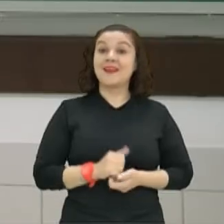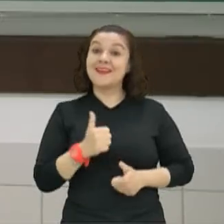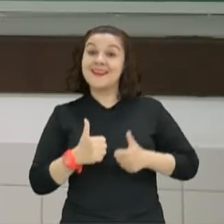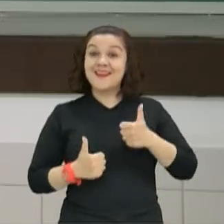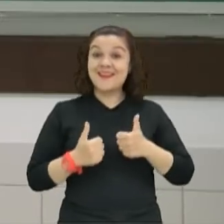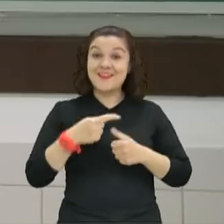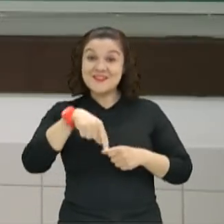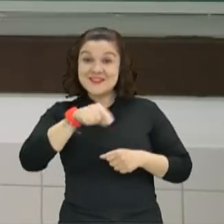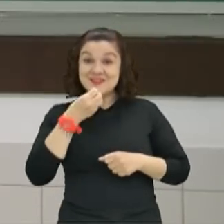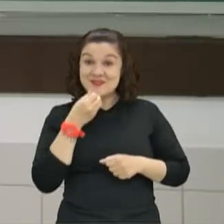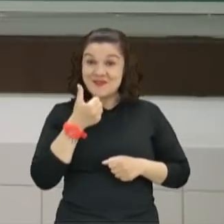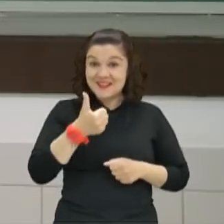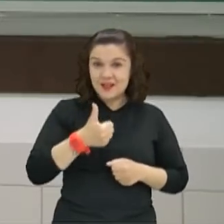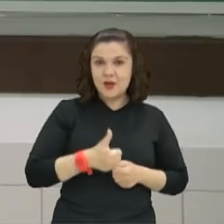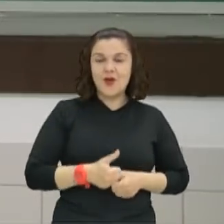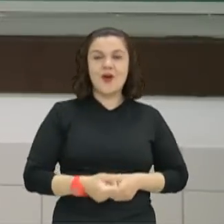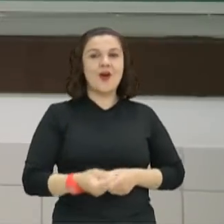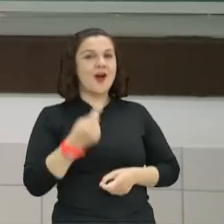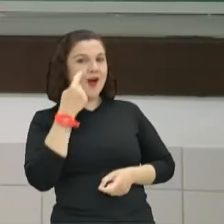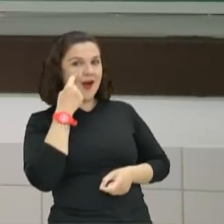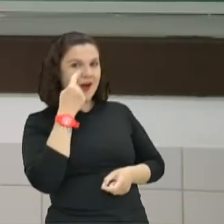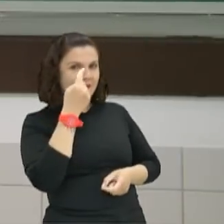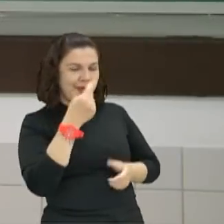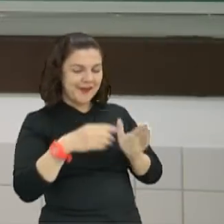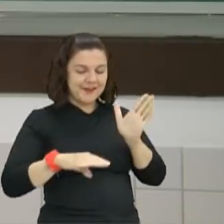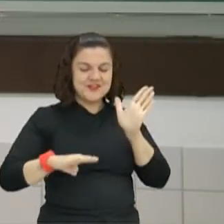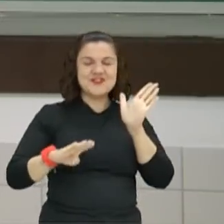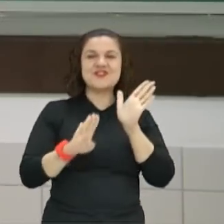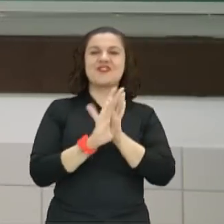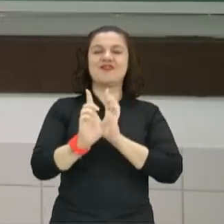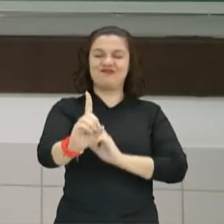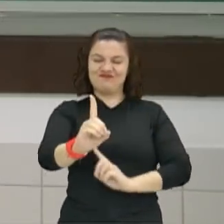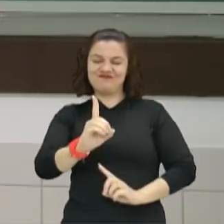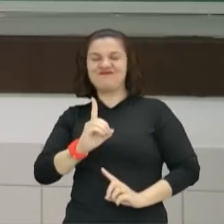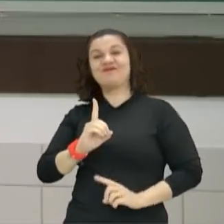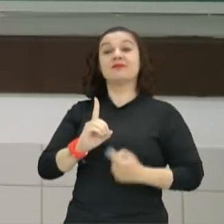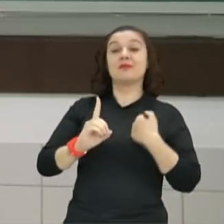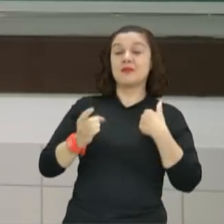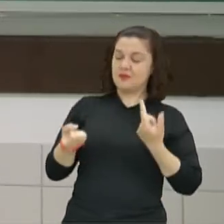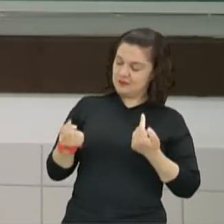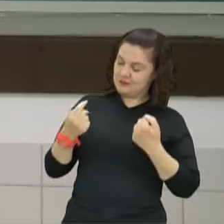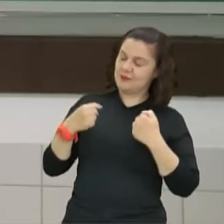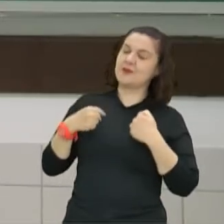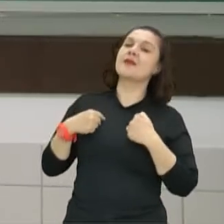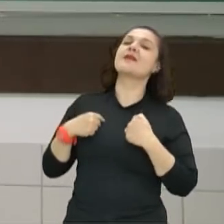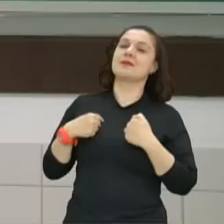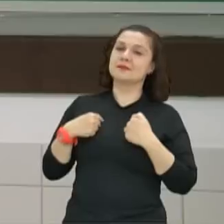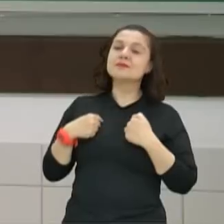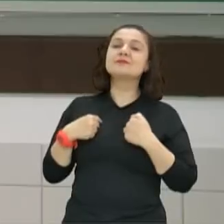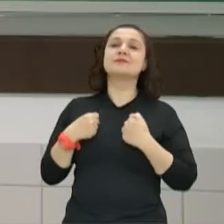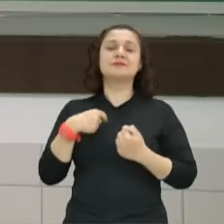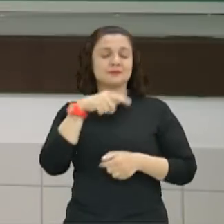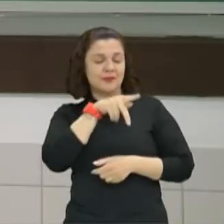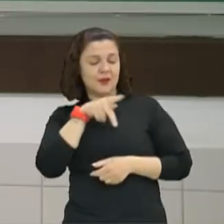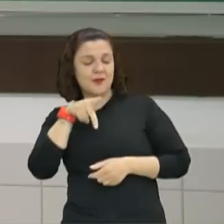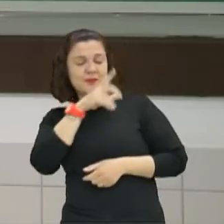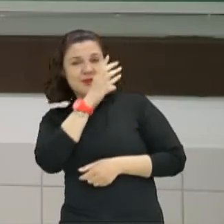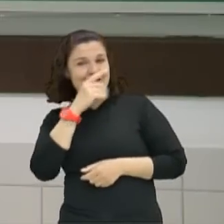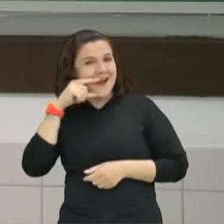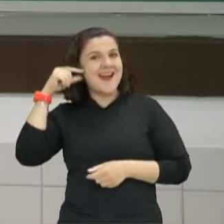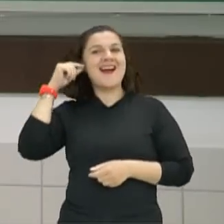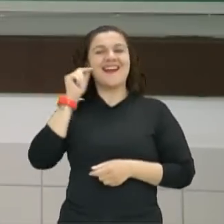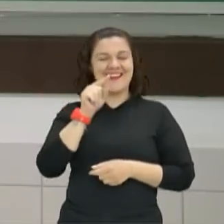E aí, galera, beleza? Olha quem está de volta na área! É, sou eu, professor